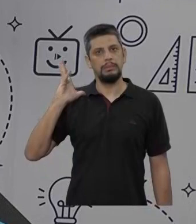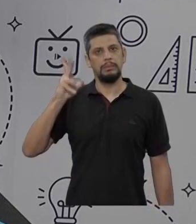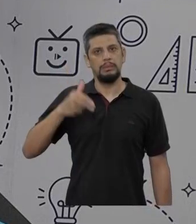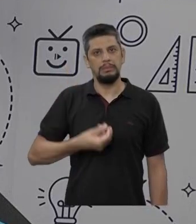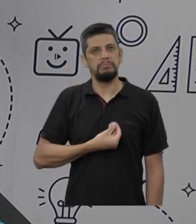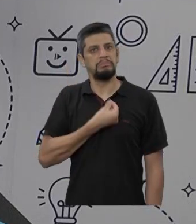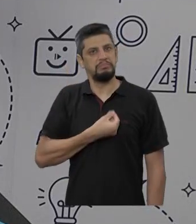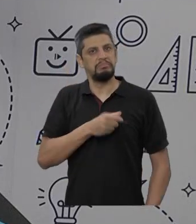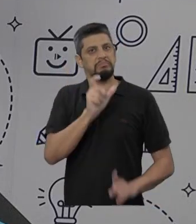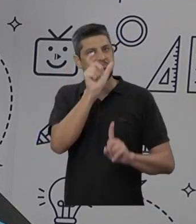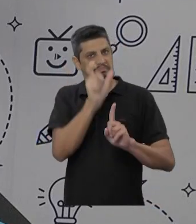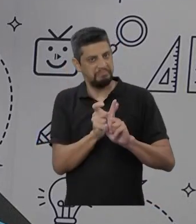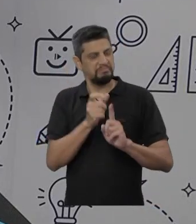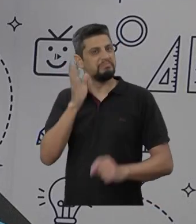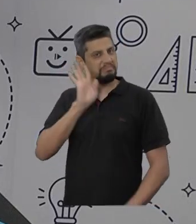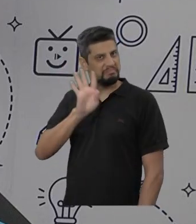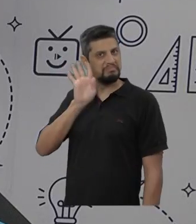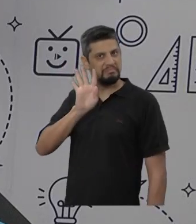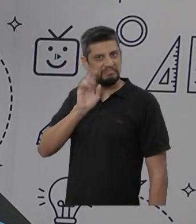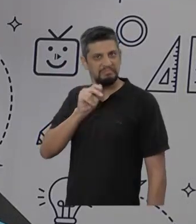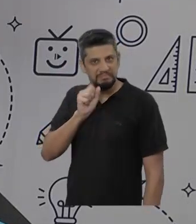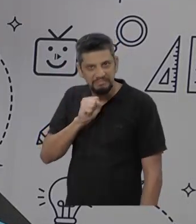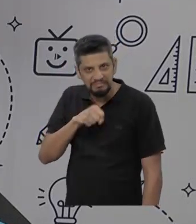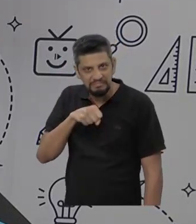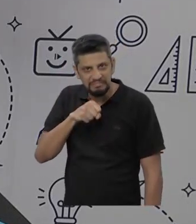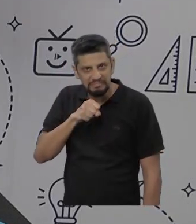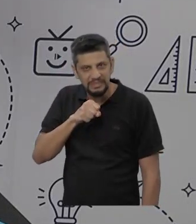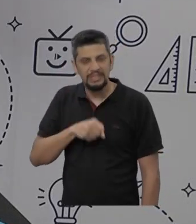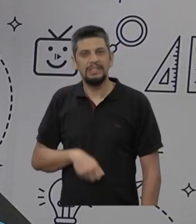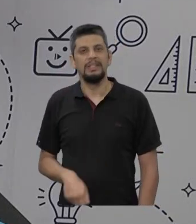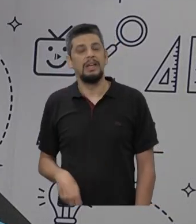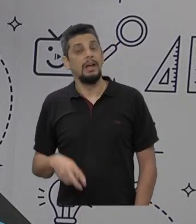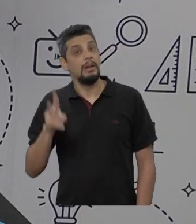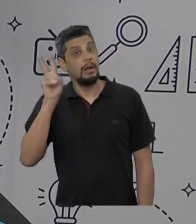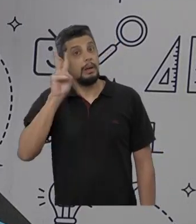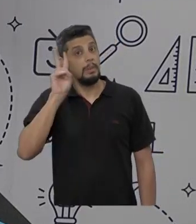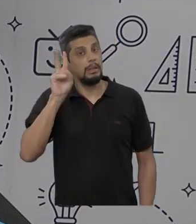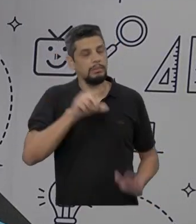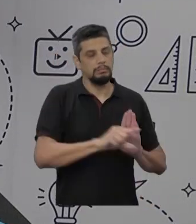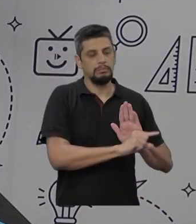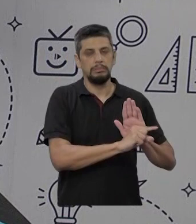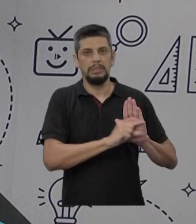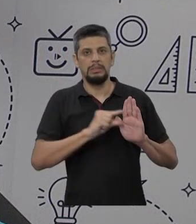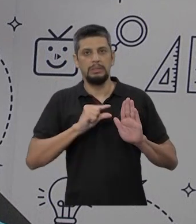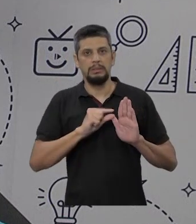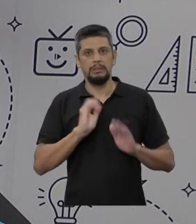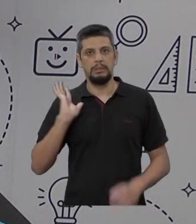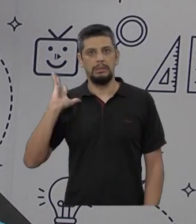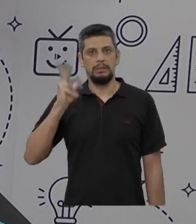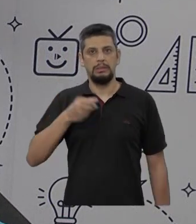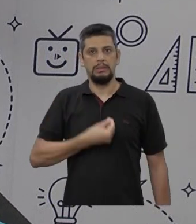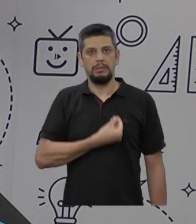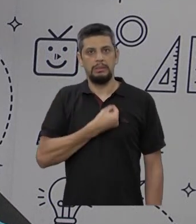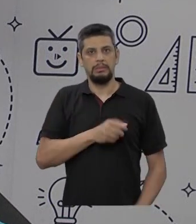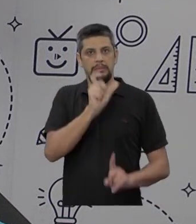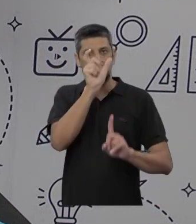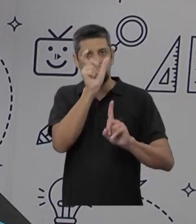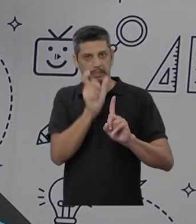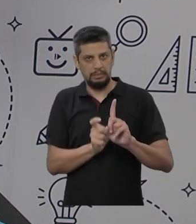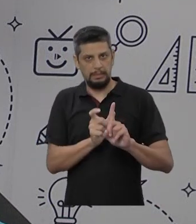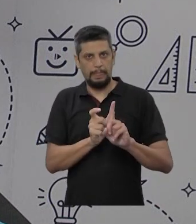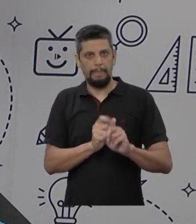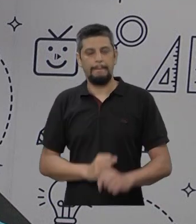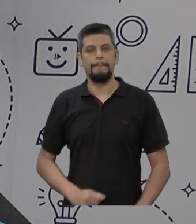é a biografia. Legal, né? Vamos lembrar, então, de um trechinho da biografia do